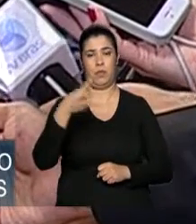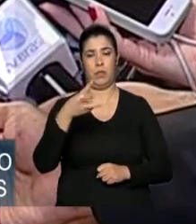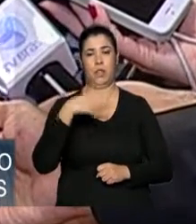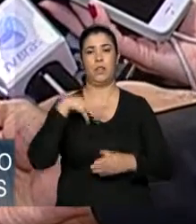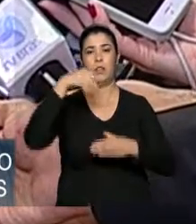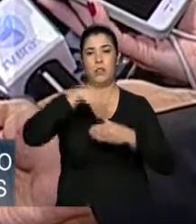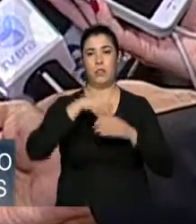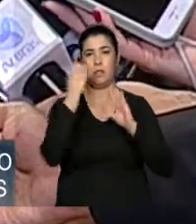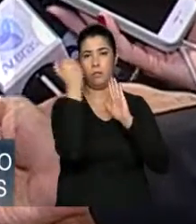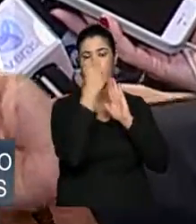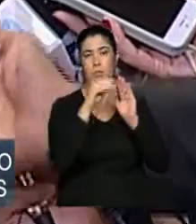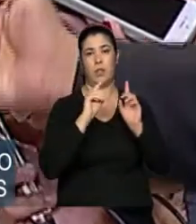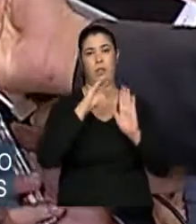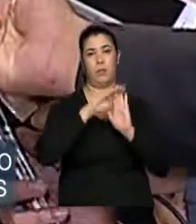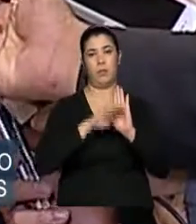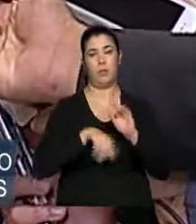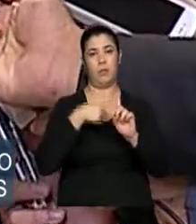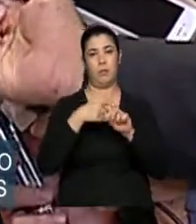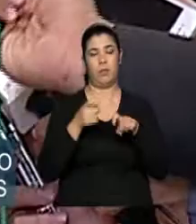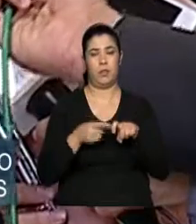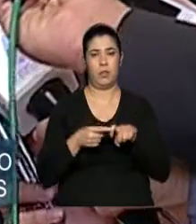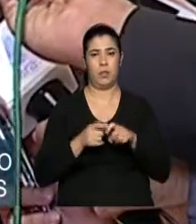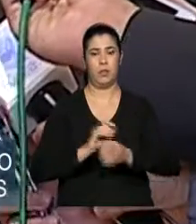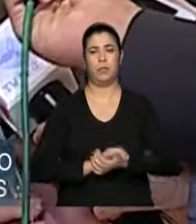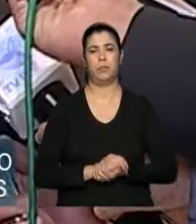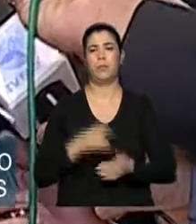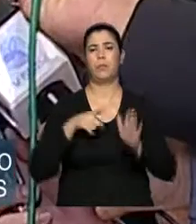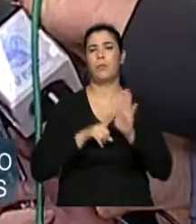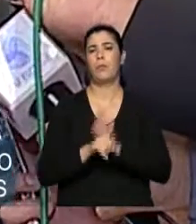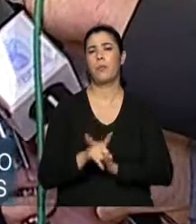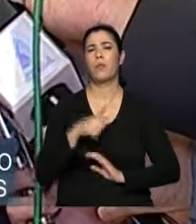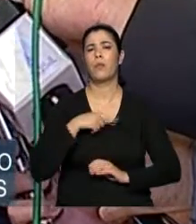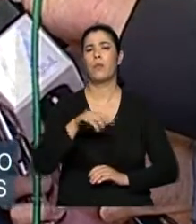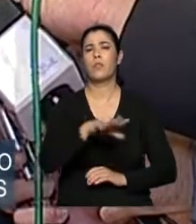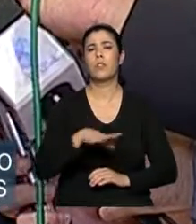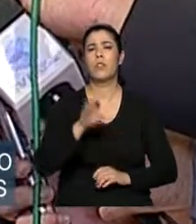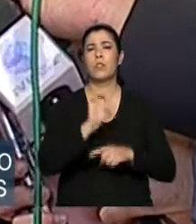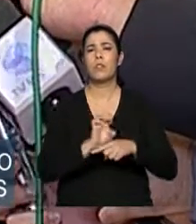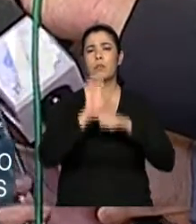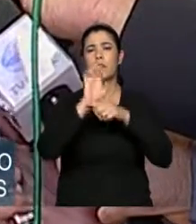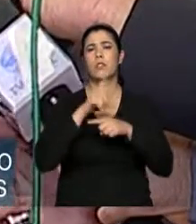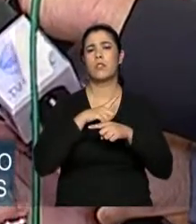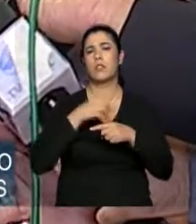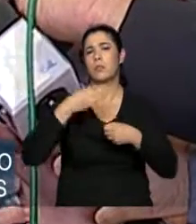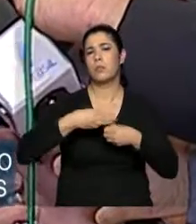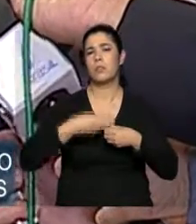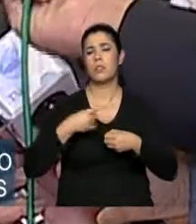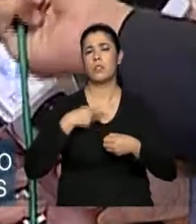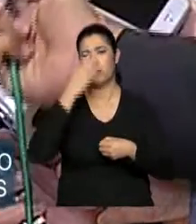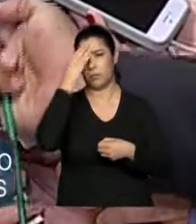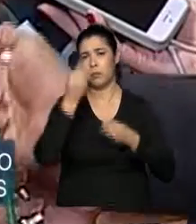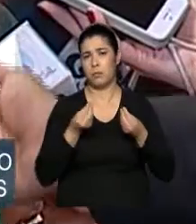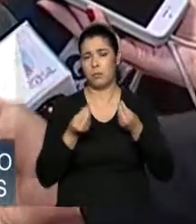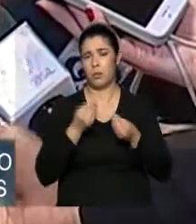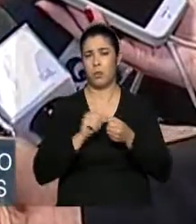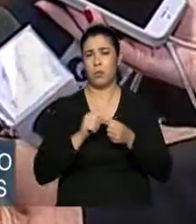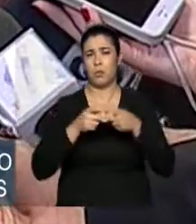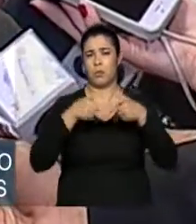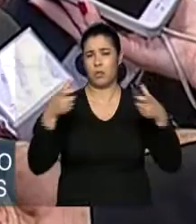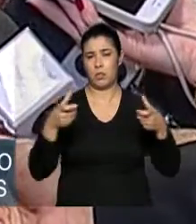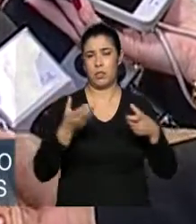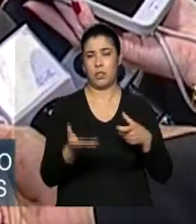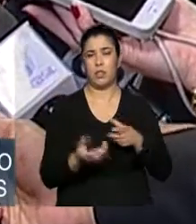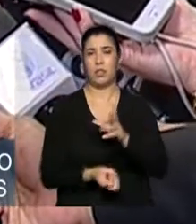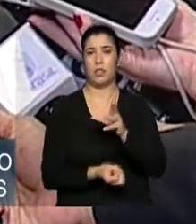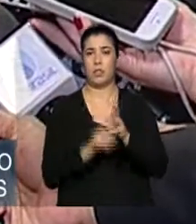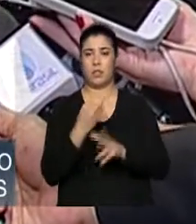Mais Médicos. A gente tem como elencar quais são as regiões que foram mais beneficiadas em relação a essa criação de vagas? Essa criação de